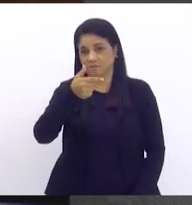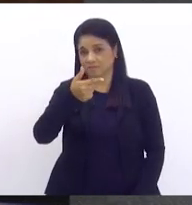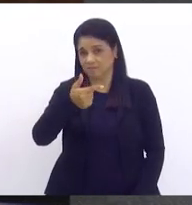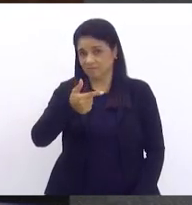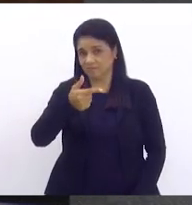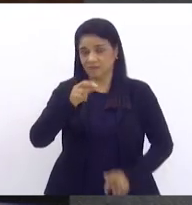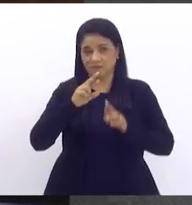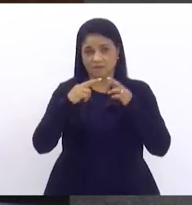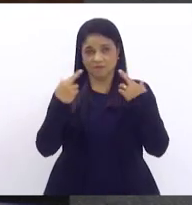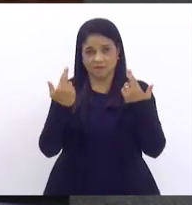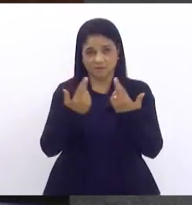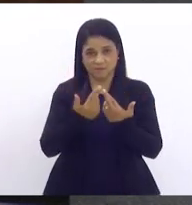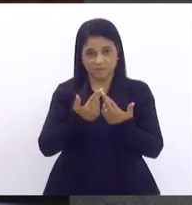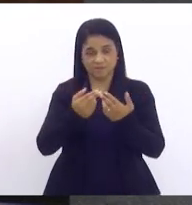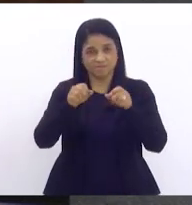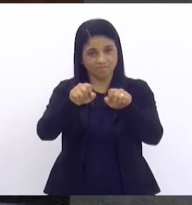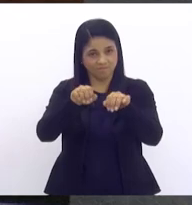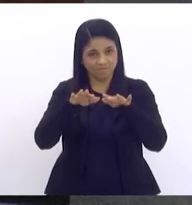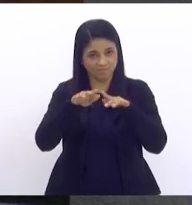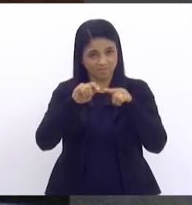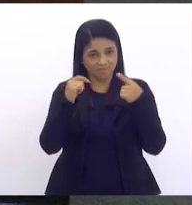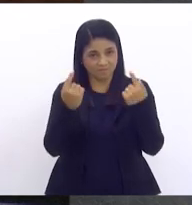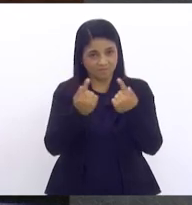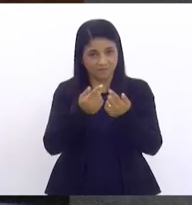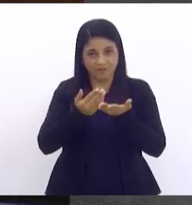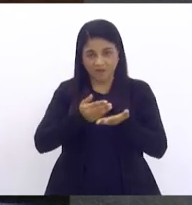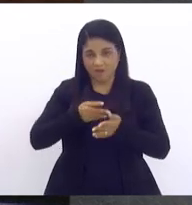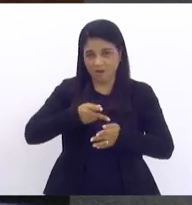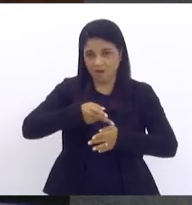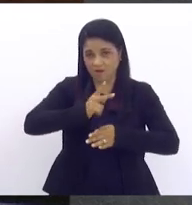82ª sessão ordinária, que, iniciada às